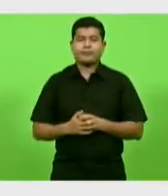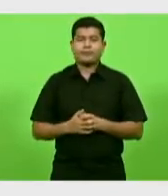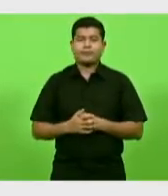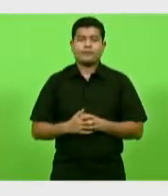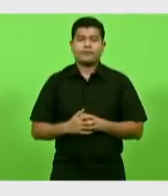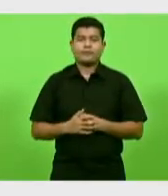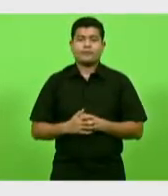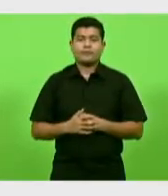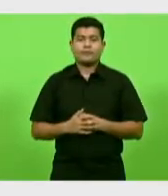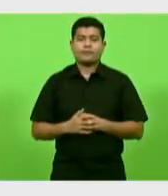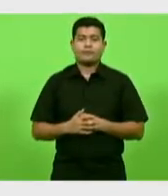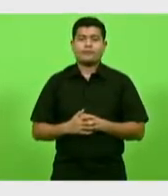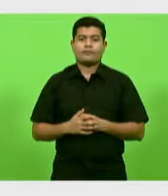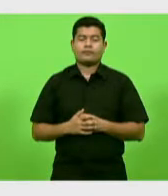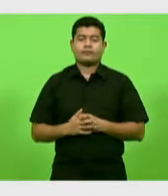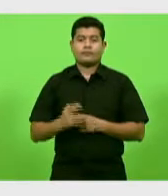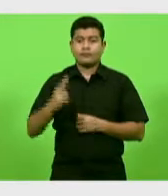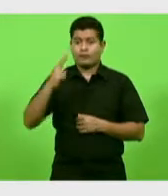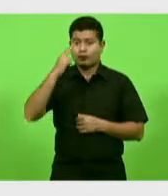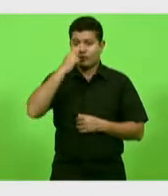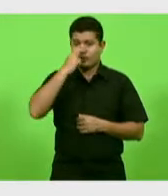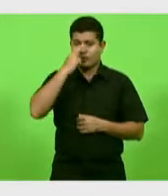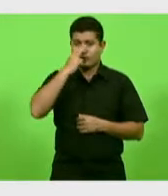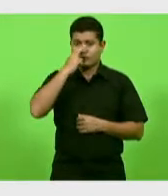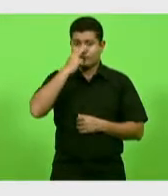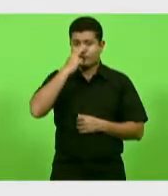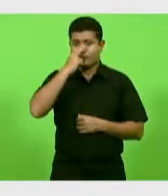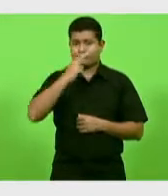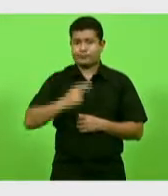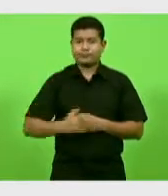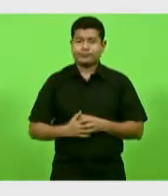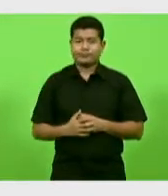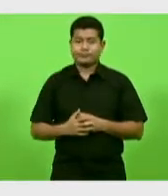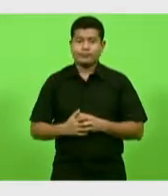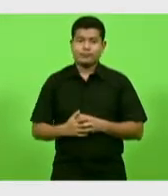Como vota deputado Nazareno Martins?